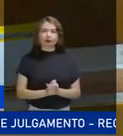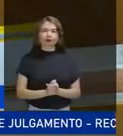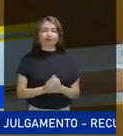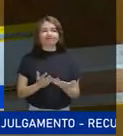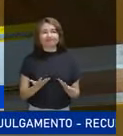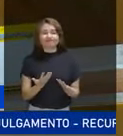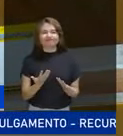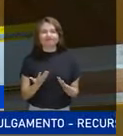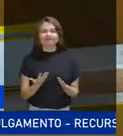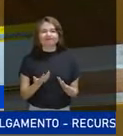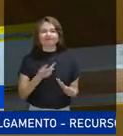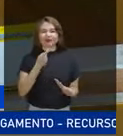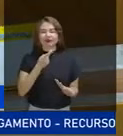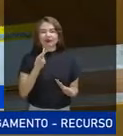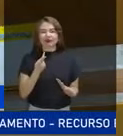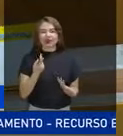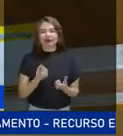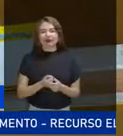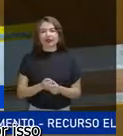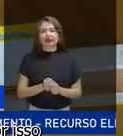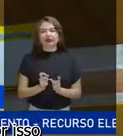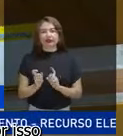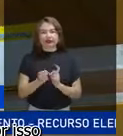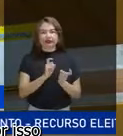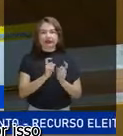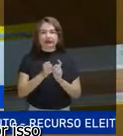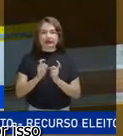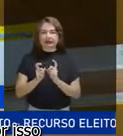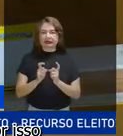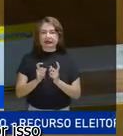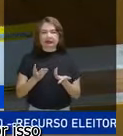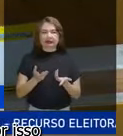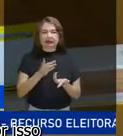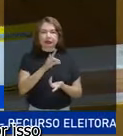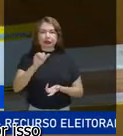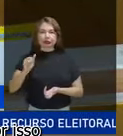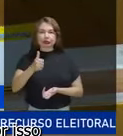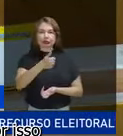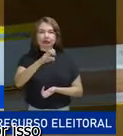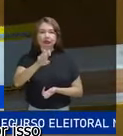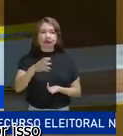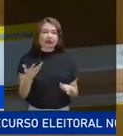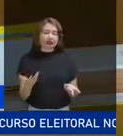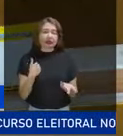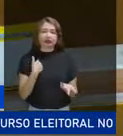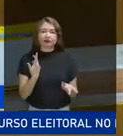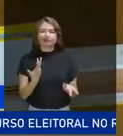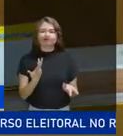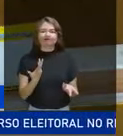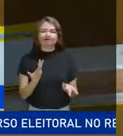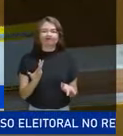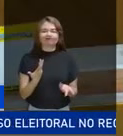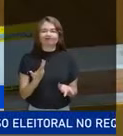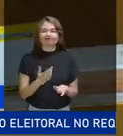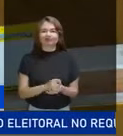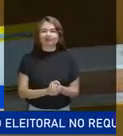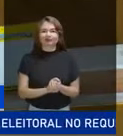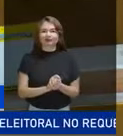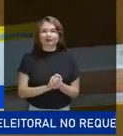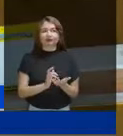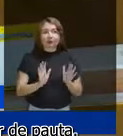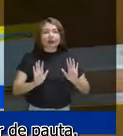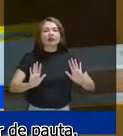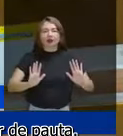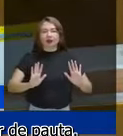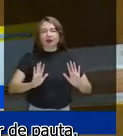Eu confesso que eu debati isso imaginando que seria de 15, por isso que eu não vi, inclusive... Tranquilo. Então, retiramos de pauta. Vossa